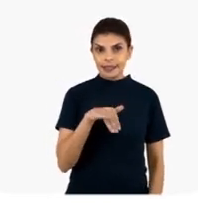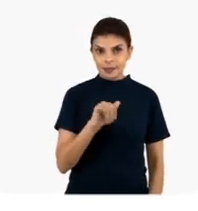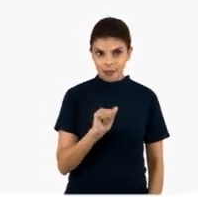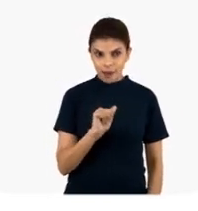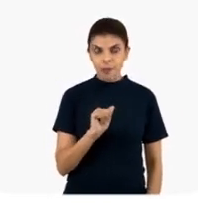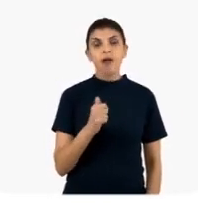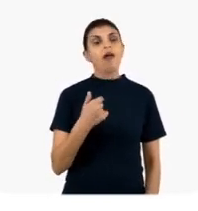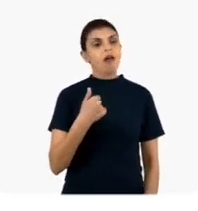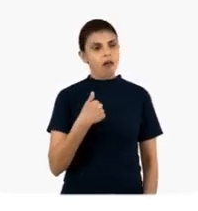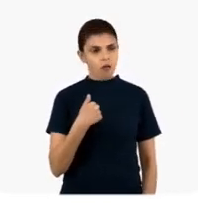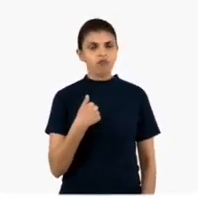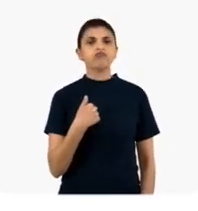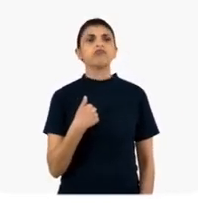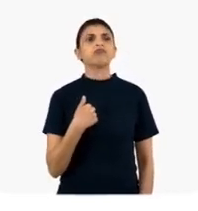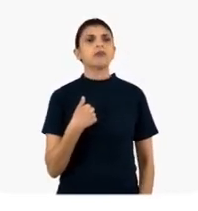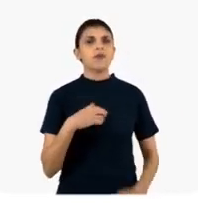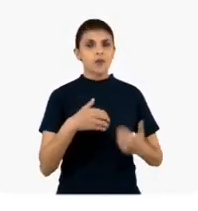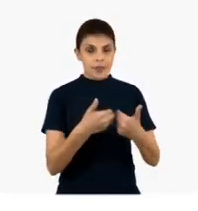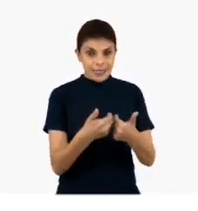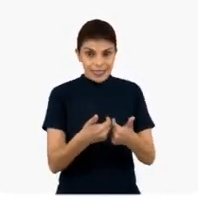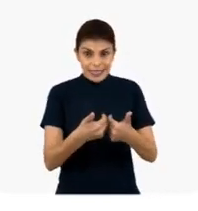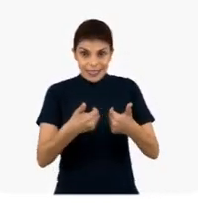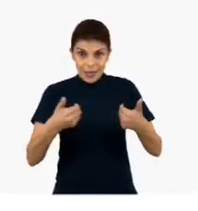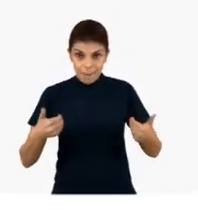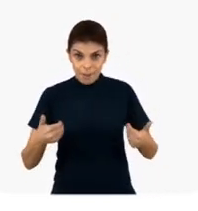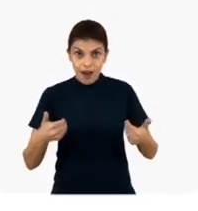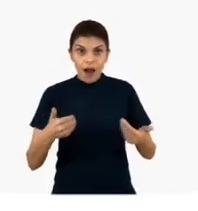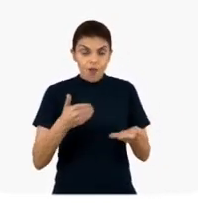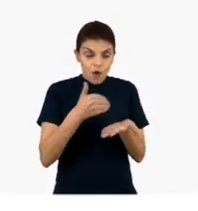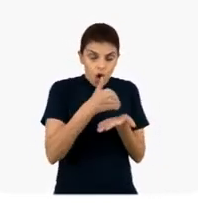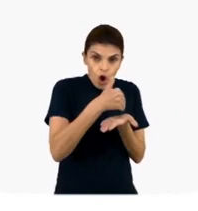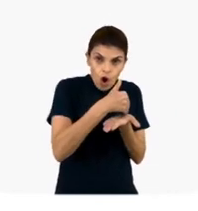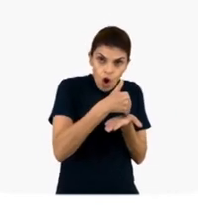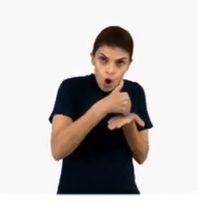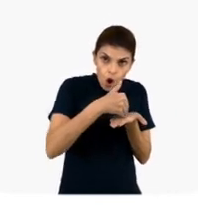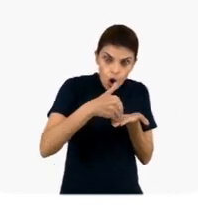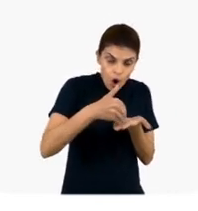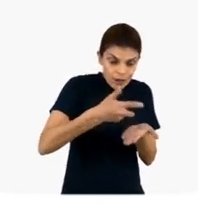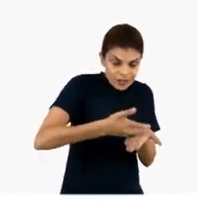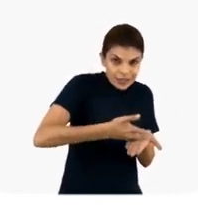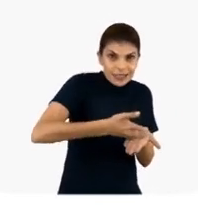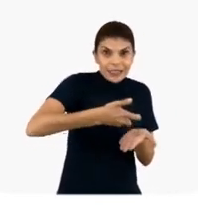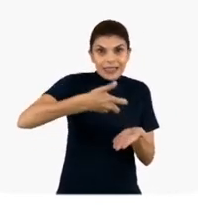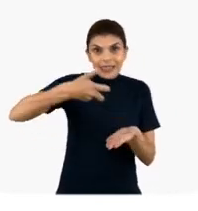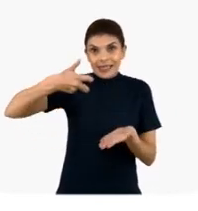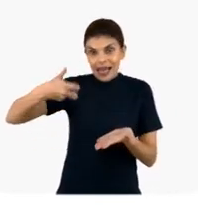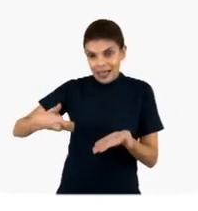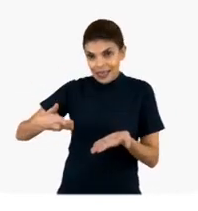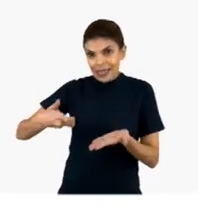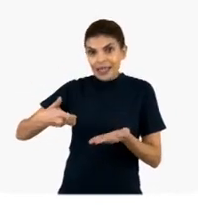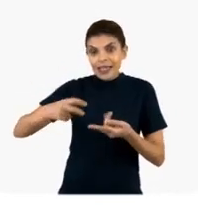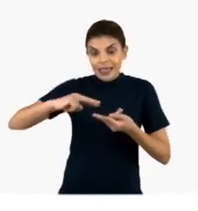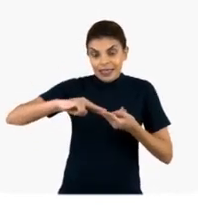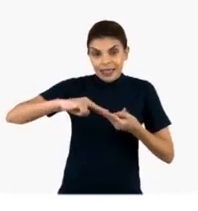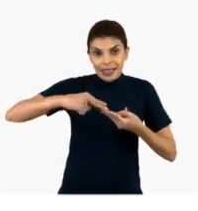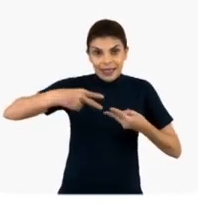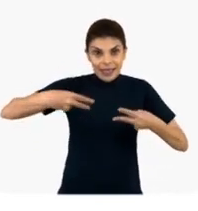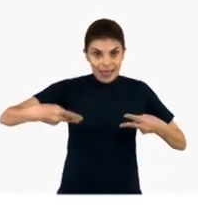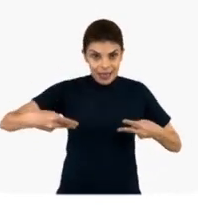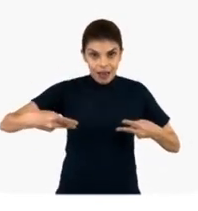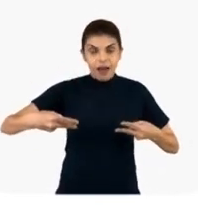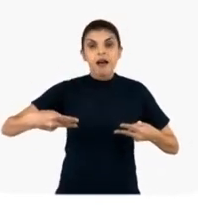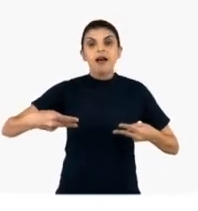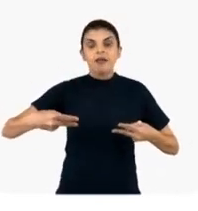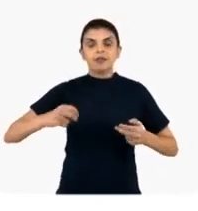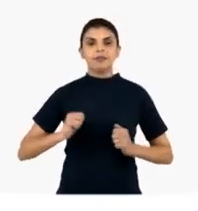tá? E eu vou separar, eu vou cortar, eu vou extrair esse pedaço do gene da